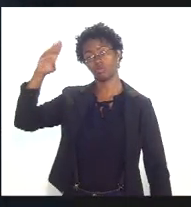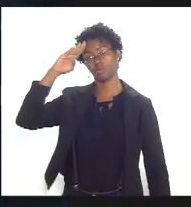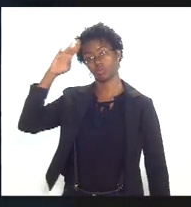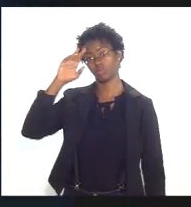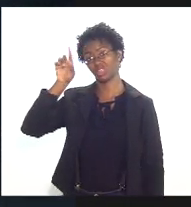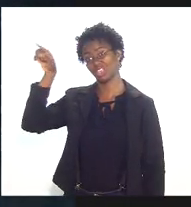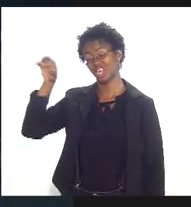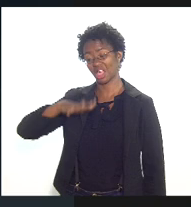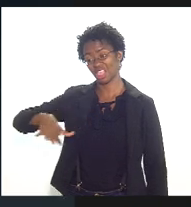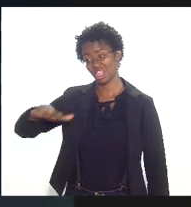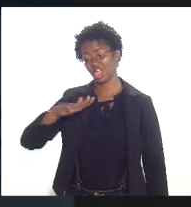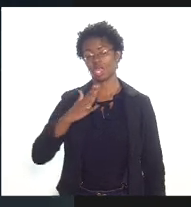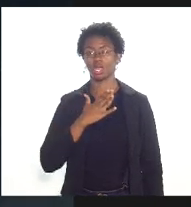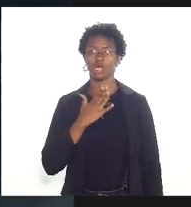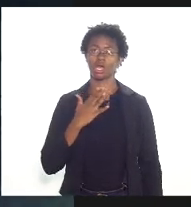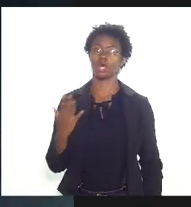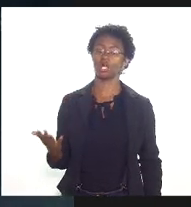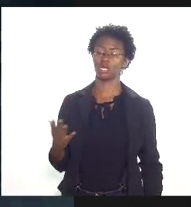e